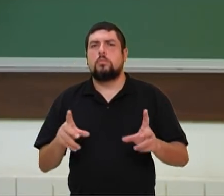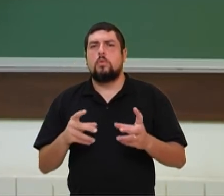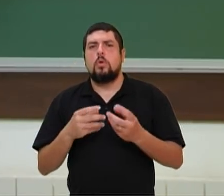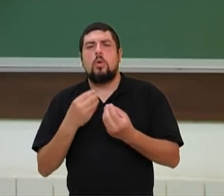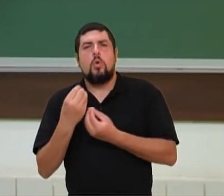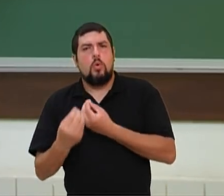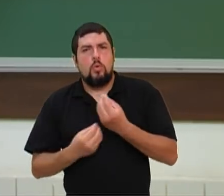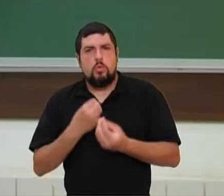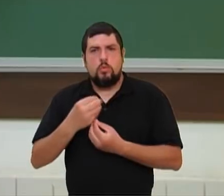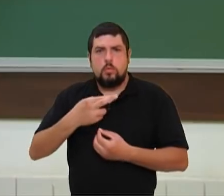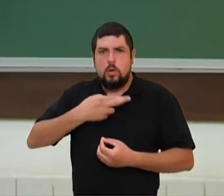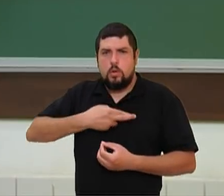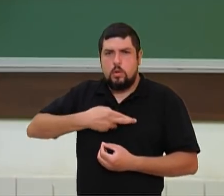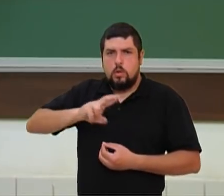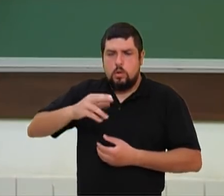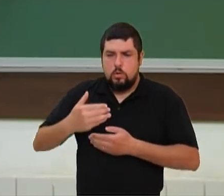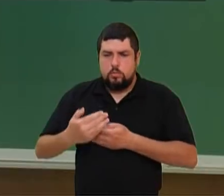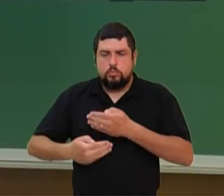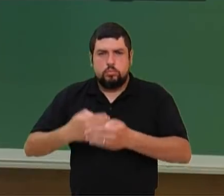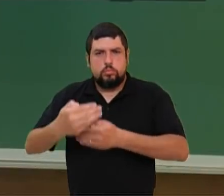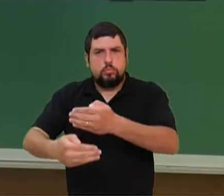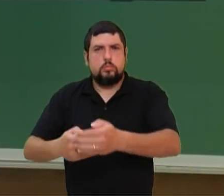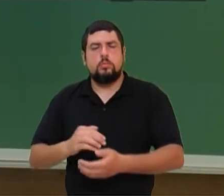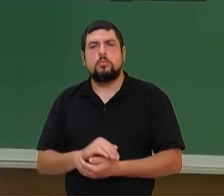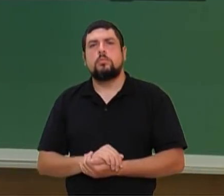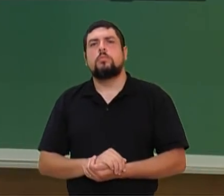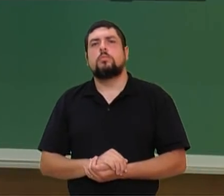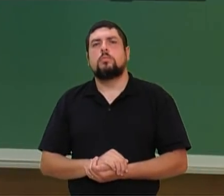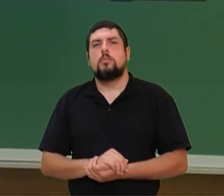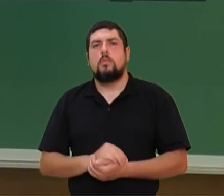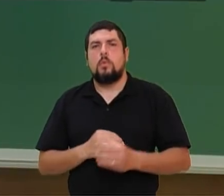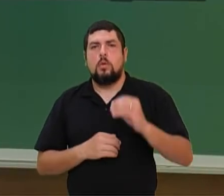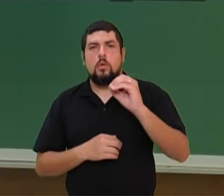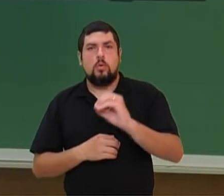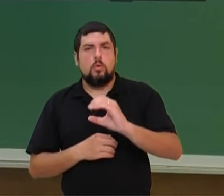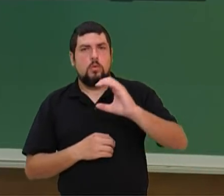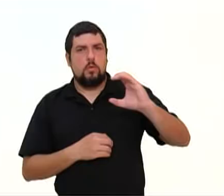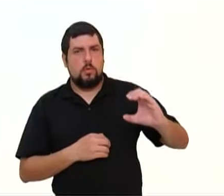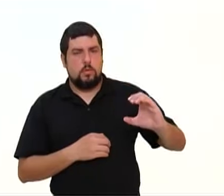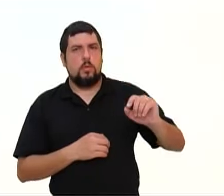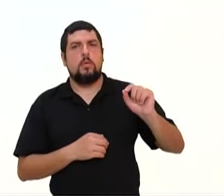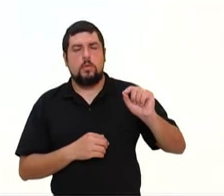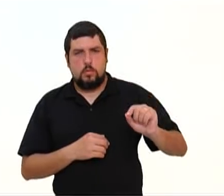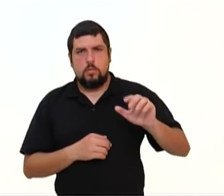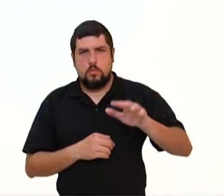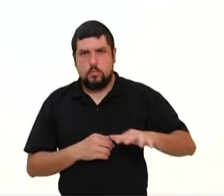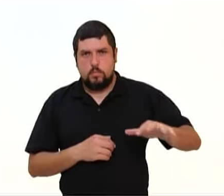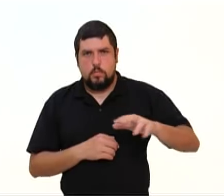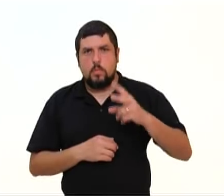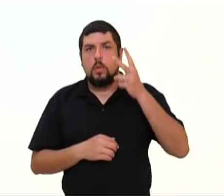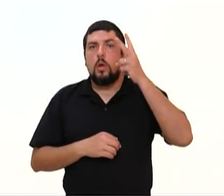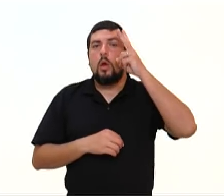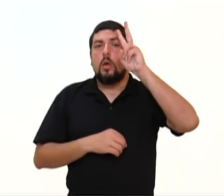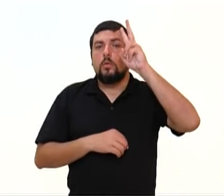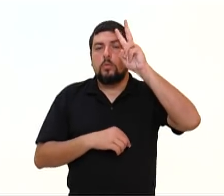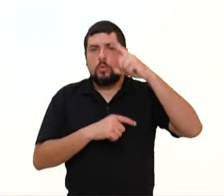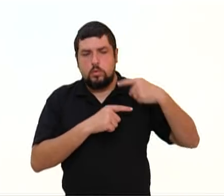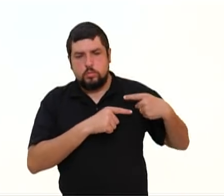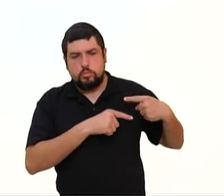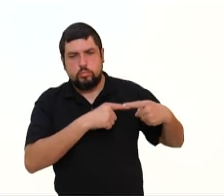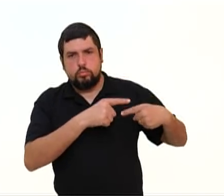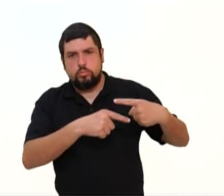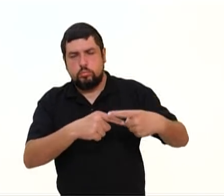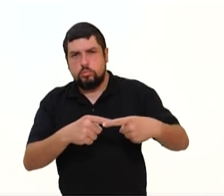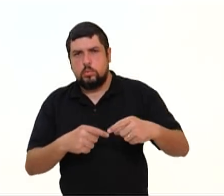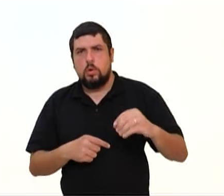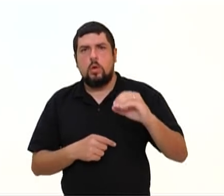vossa religiosidade. Na visão ocidental, na visão histórica, o Ocidente, a